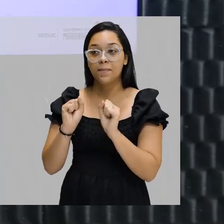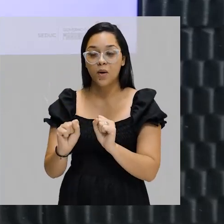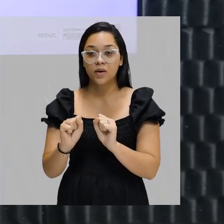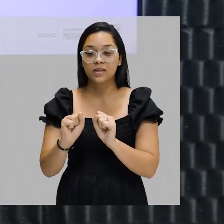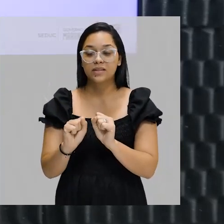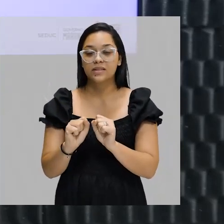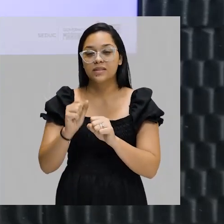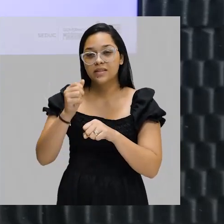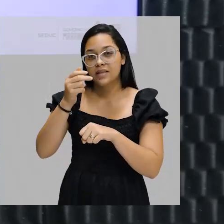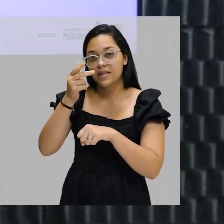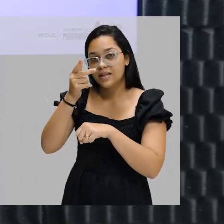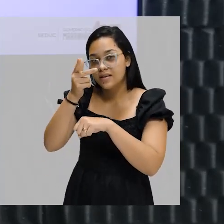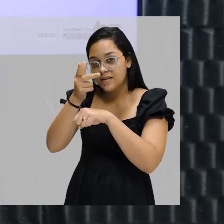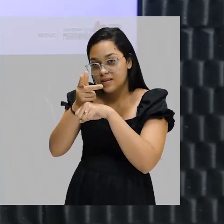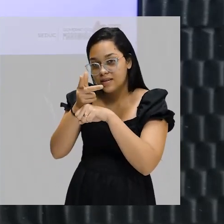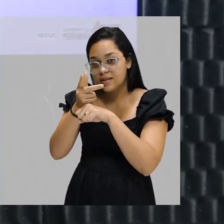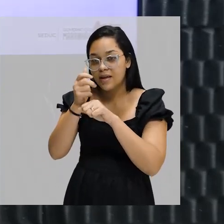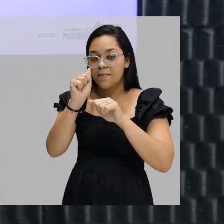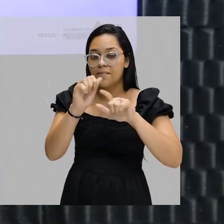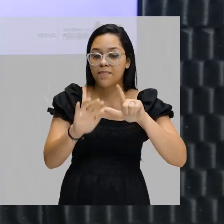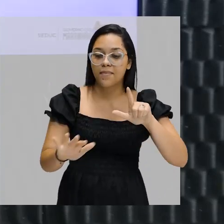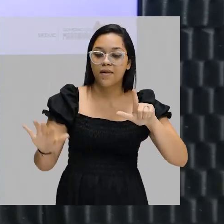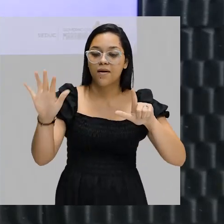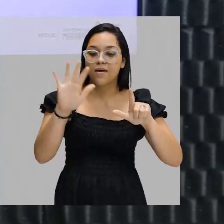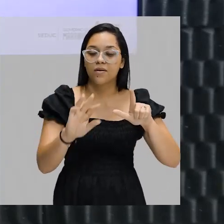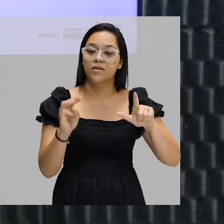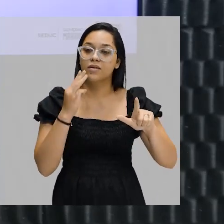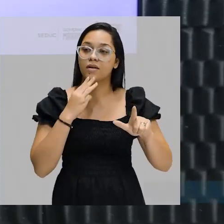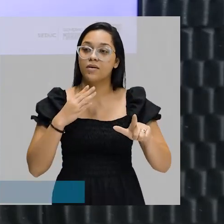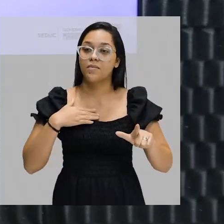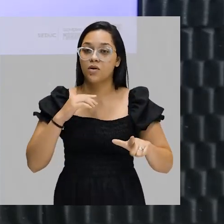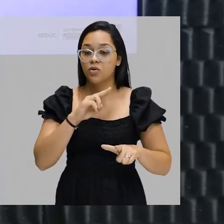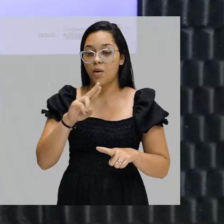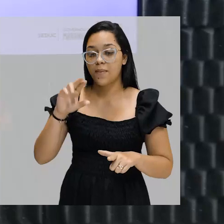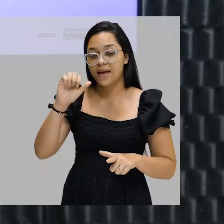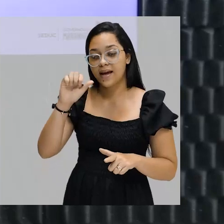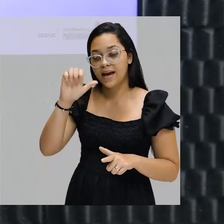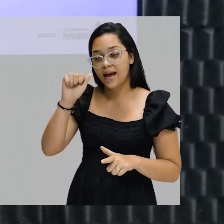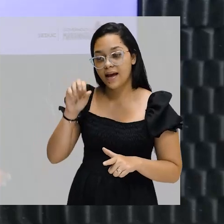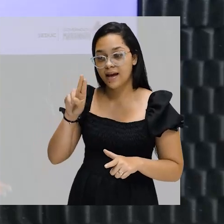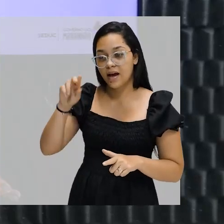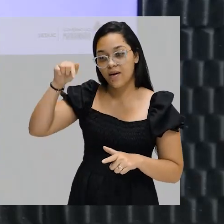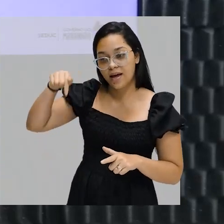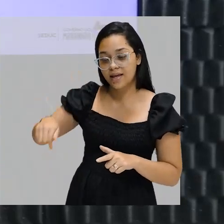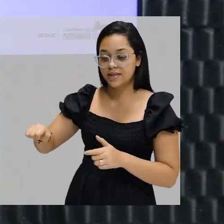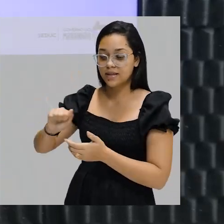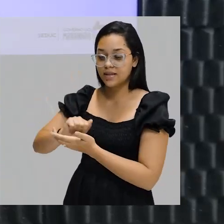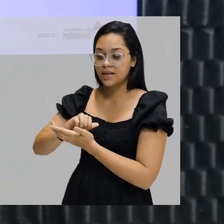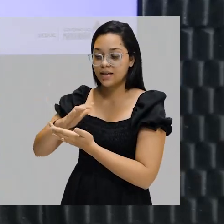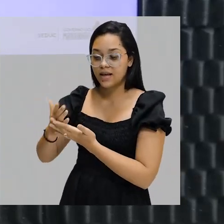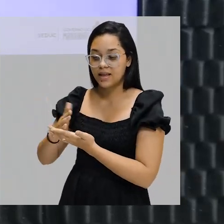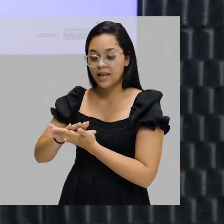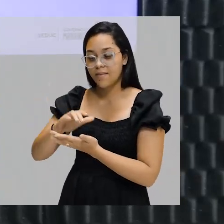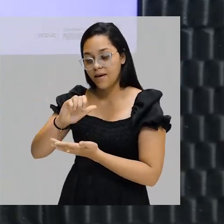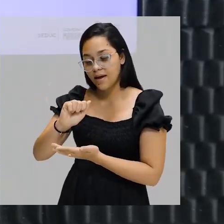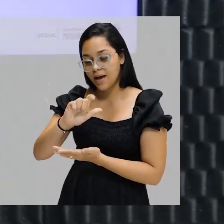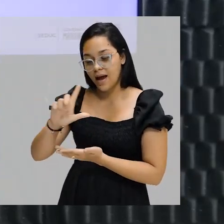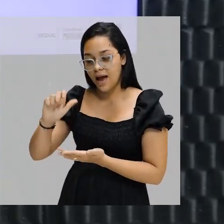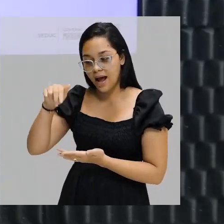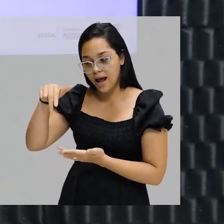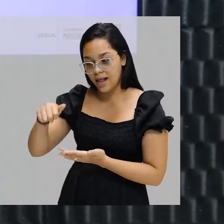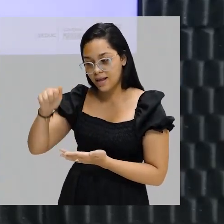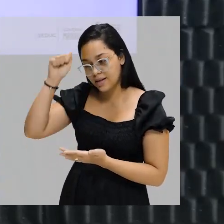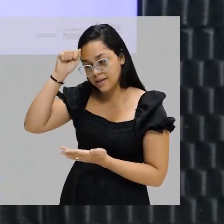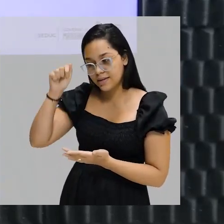assistidas na plataforma Gonçalves Dias sua professora Cacau Sotero está é Alana E hoje nós vamos trabalhar